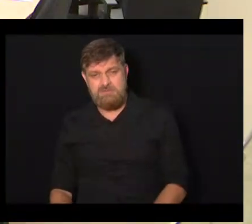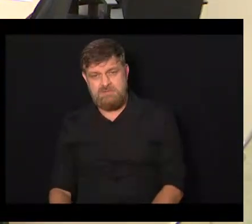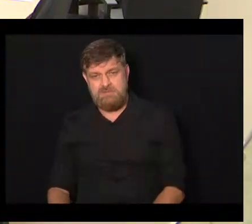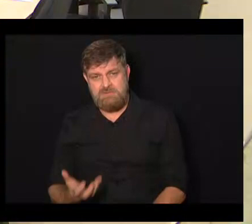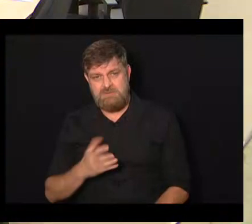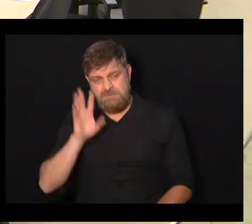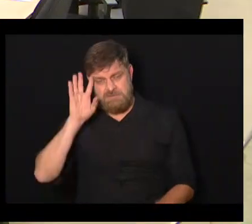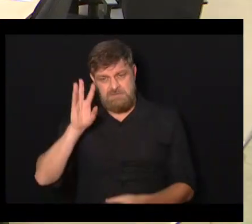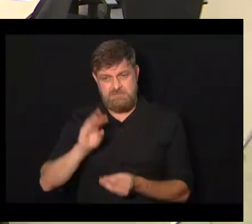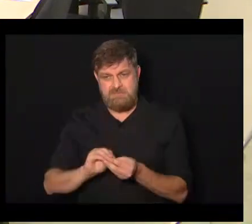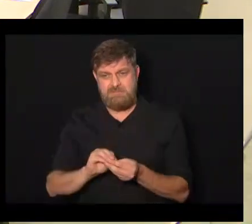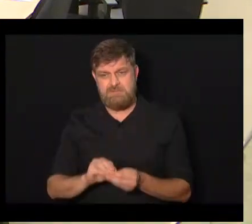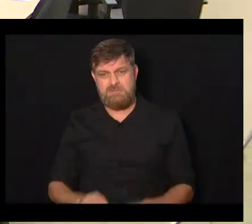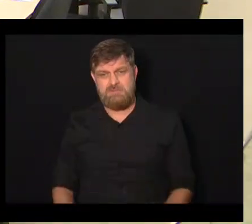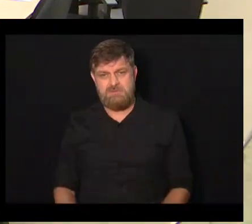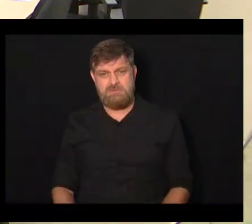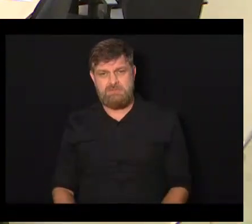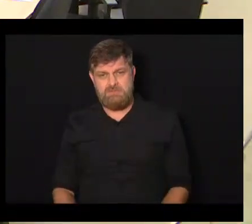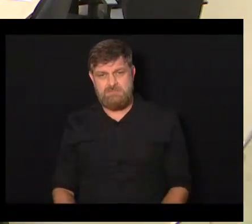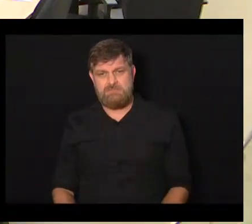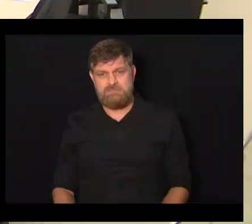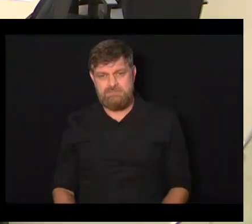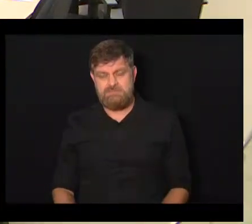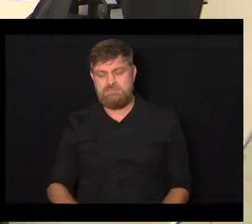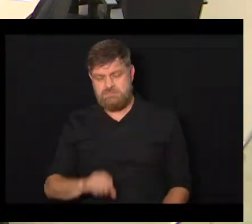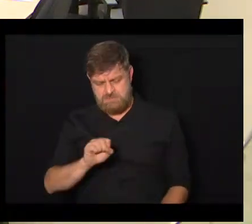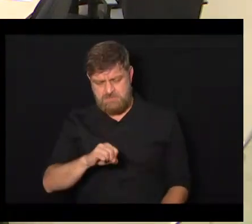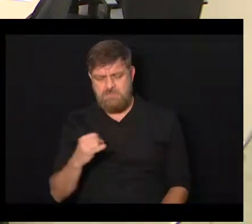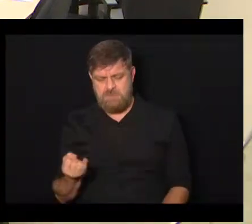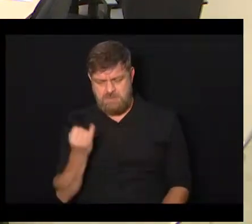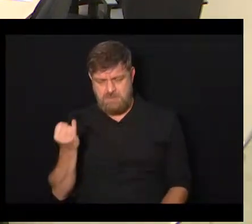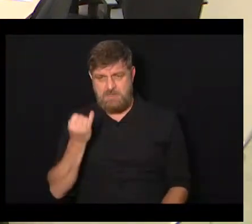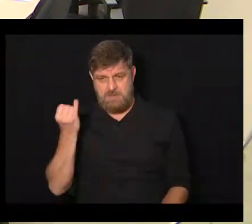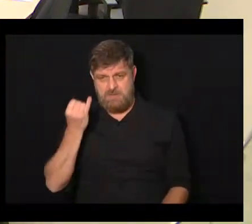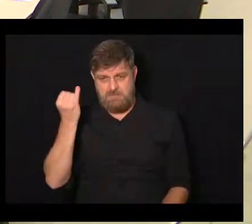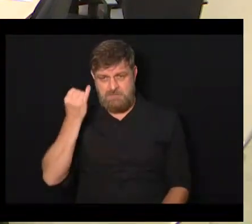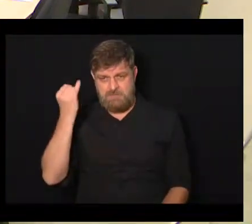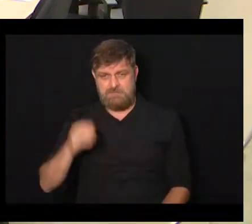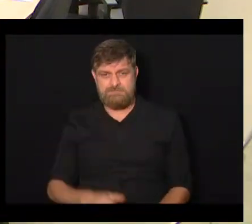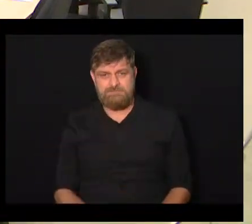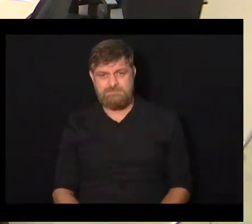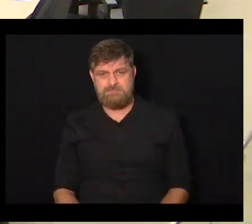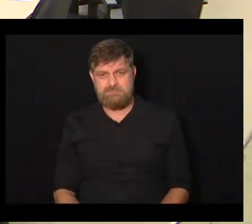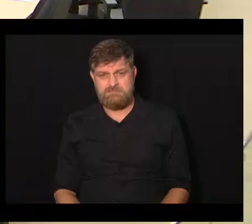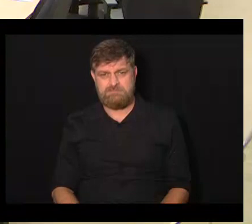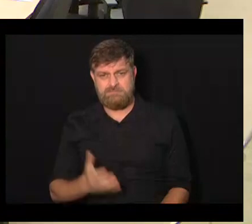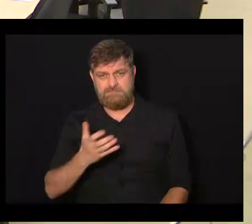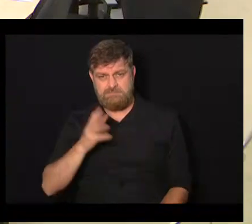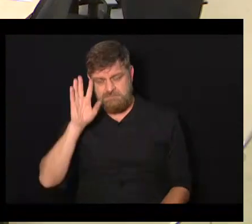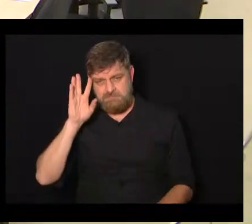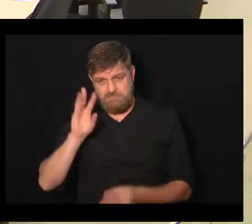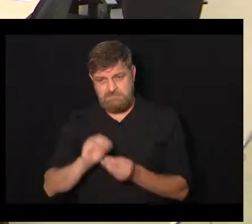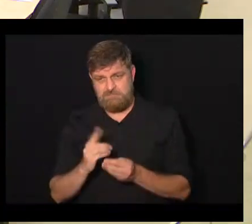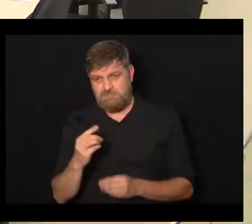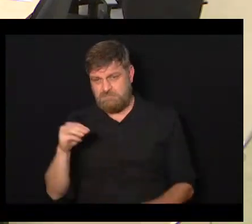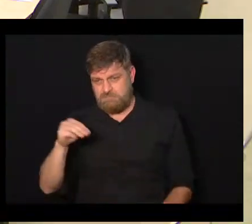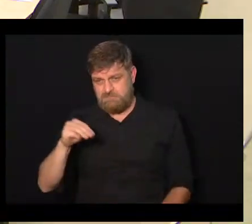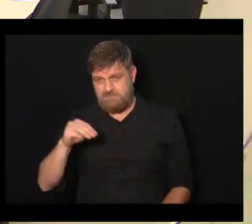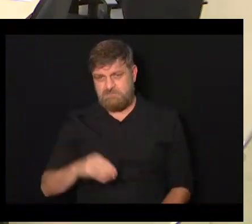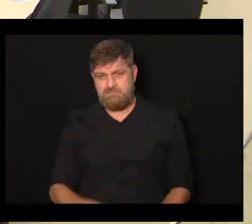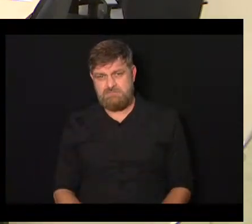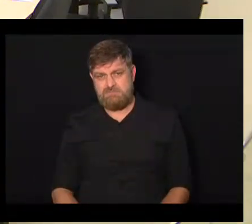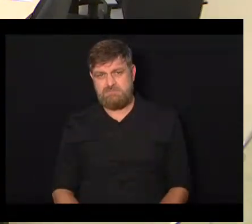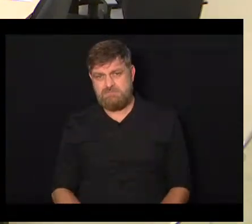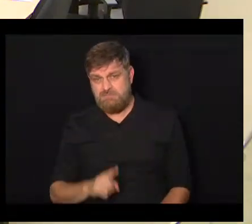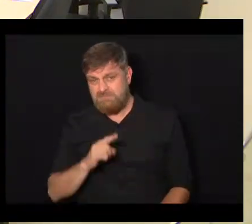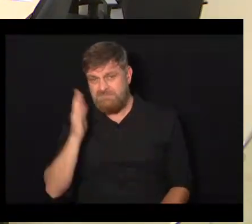senhor presidente, porque pois eu procuro... Não. Eu acho que a causa aqui é mais que relevante. Não é tenho... muito importante. Eu sei, mas... Só que eu só queria só determinar, só um minuto, pois porque não. Vossa